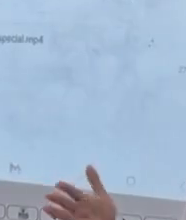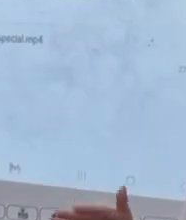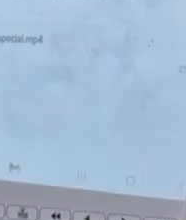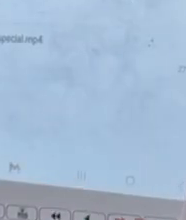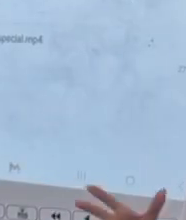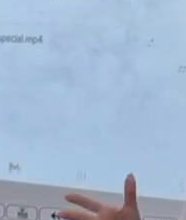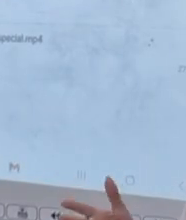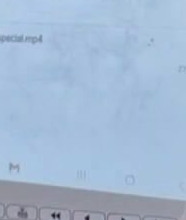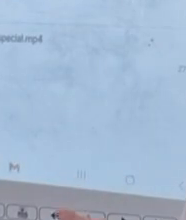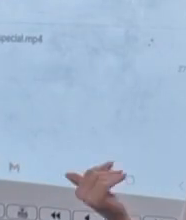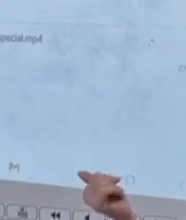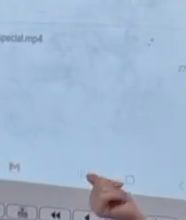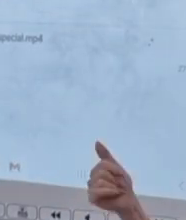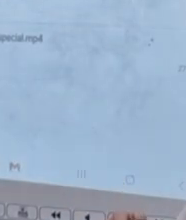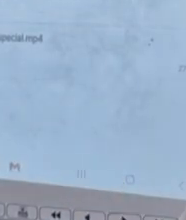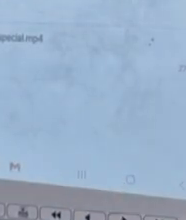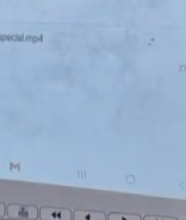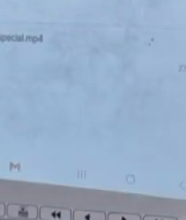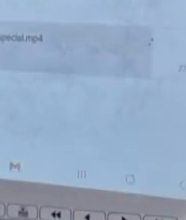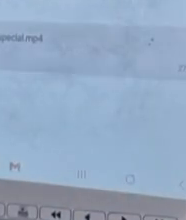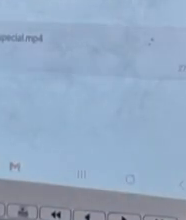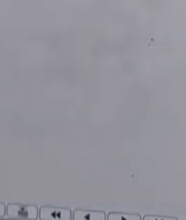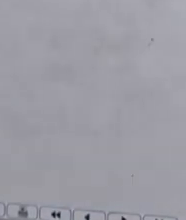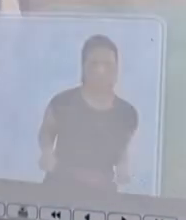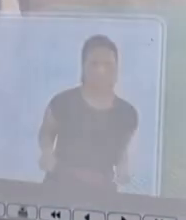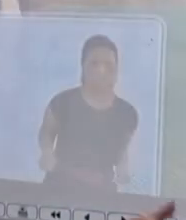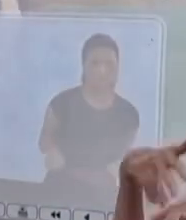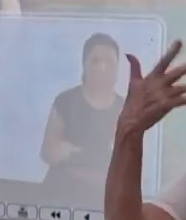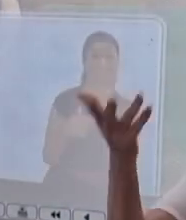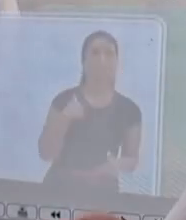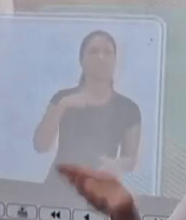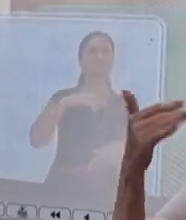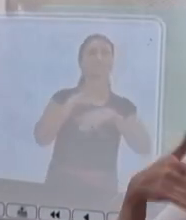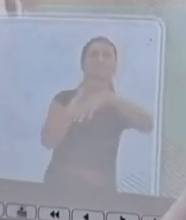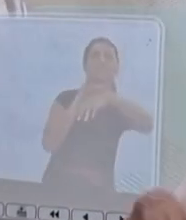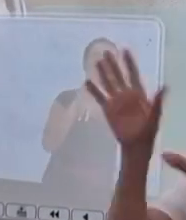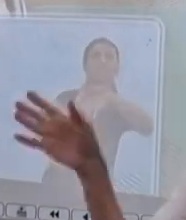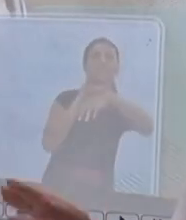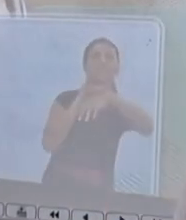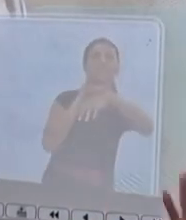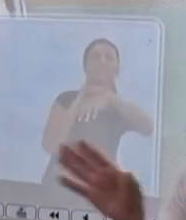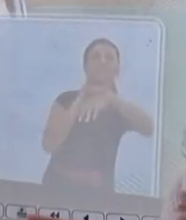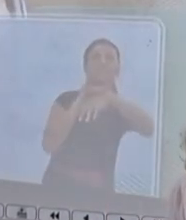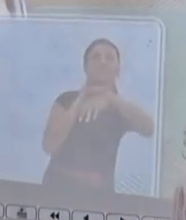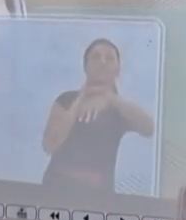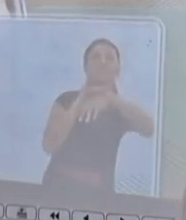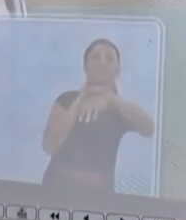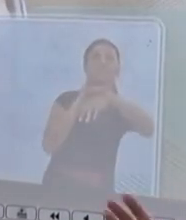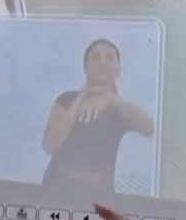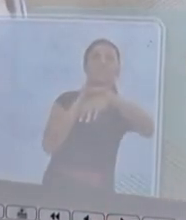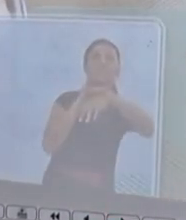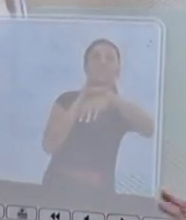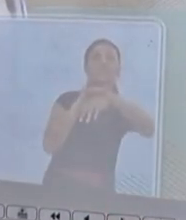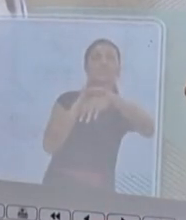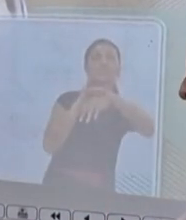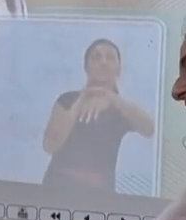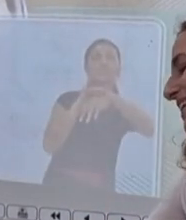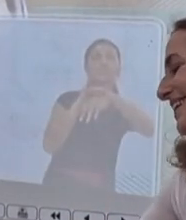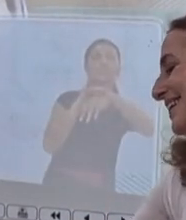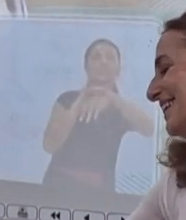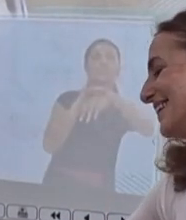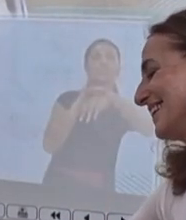no Sara, um ano e meio, tive que voltar, porque eu já tinha filho, marido, e a gente ia mudar para lá, não mudou. Bom, em resumo, tive que voltar para o Rio.